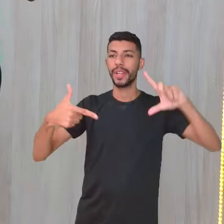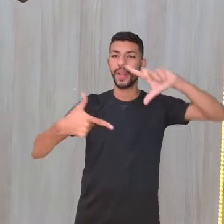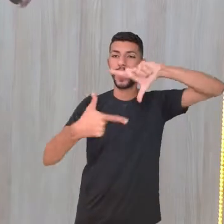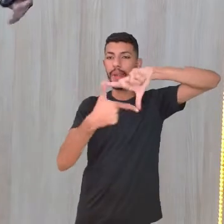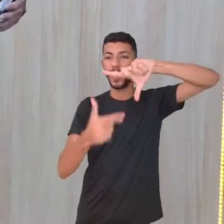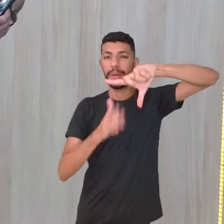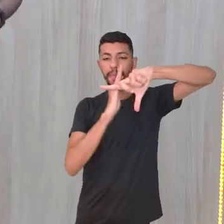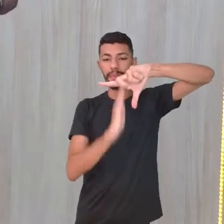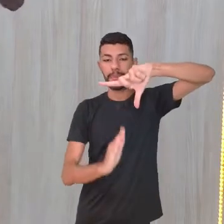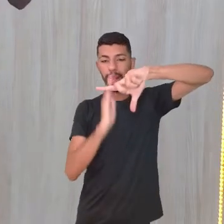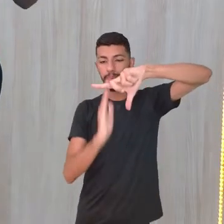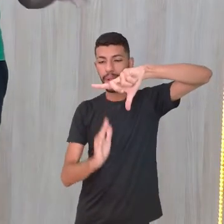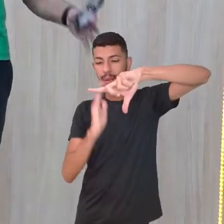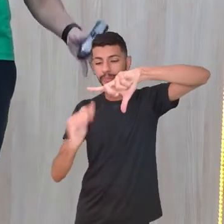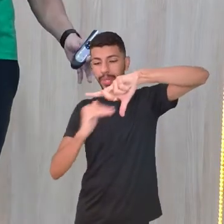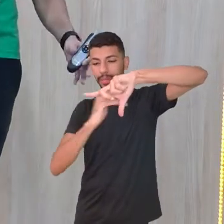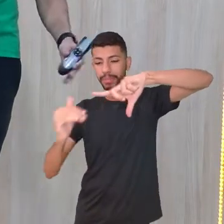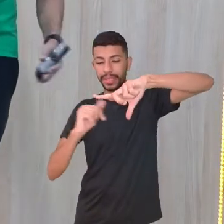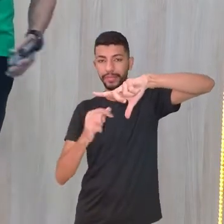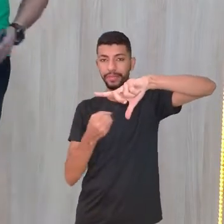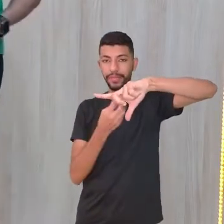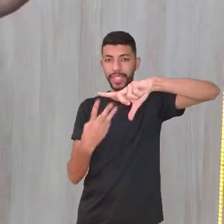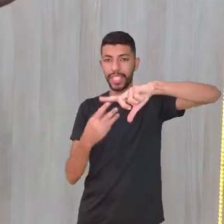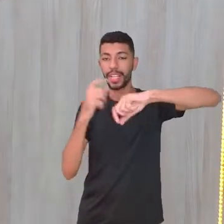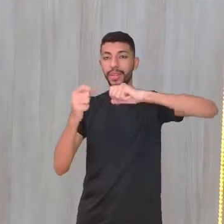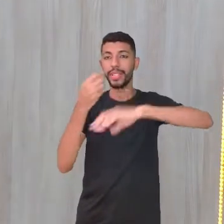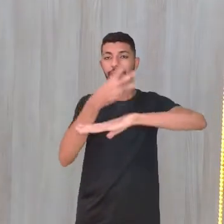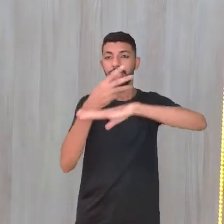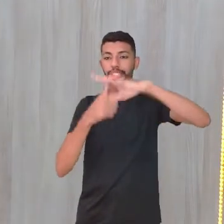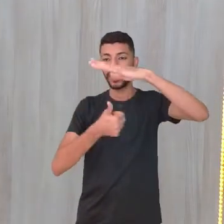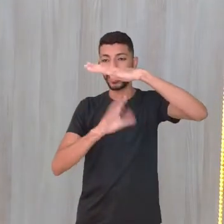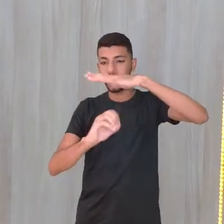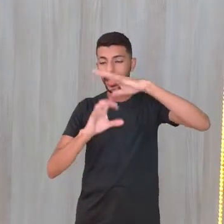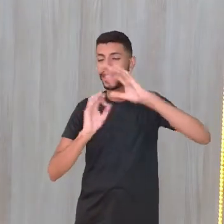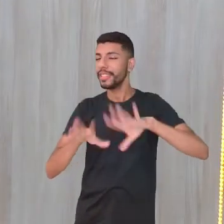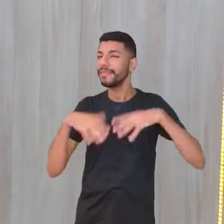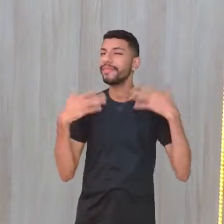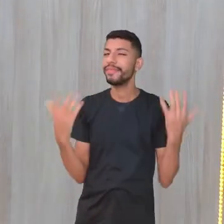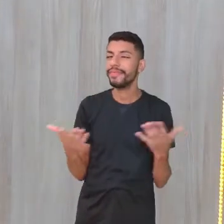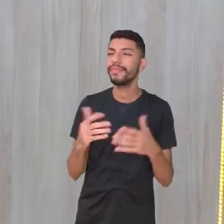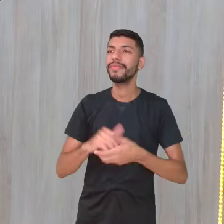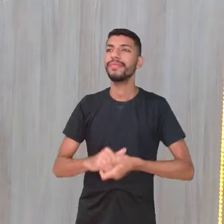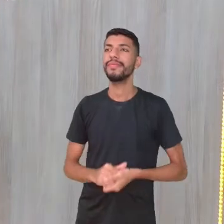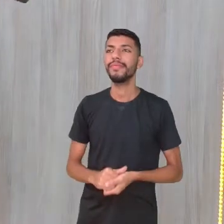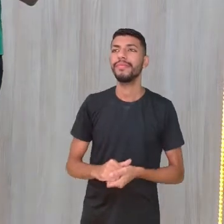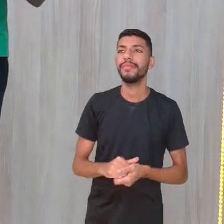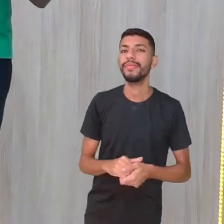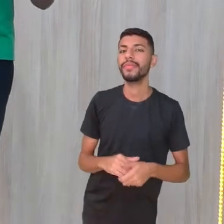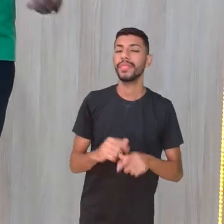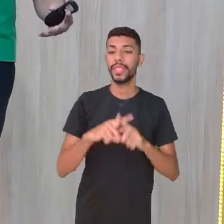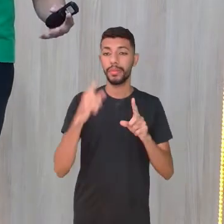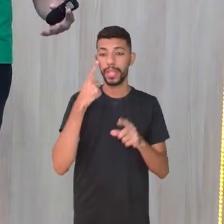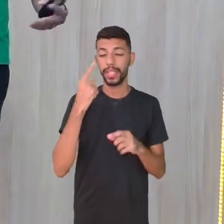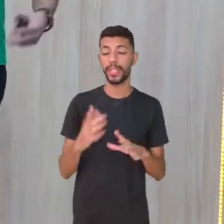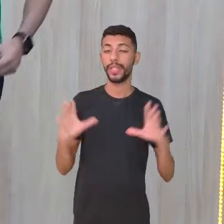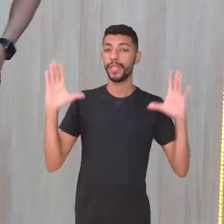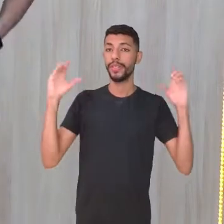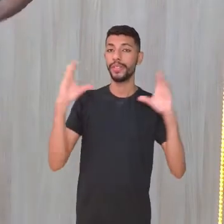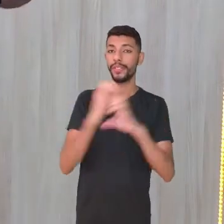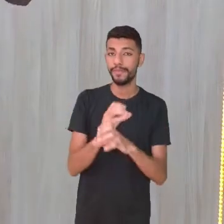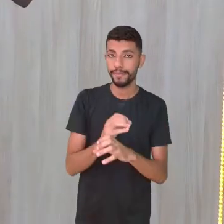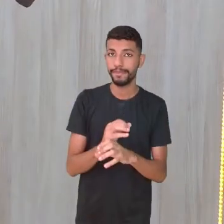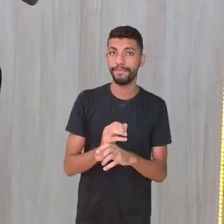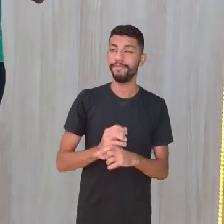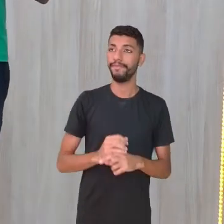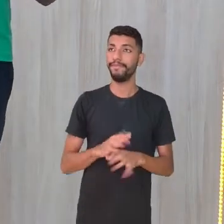10 partes, pinta 3, para indicar a ideia de 3/10. Mas quando a gente vai para as operações, quando a gente